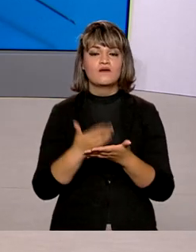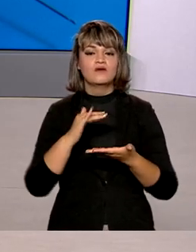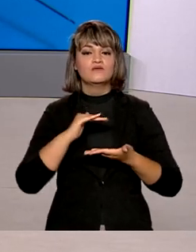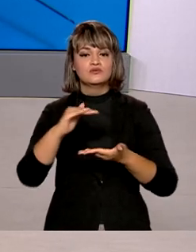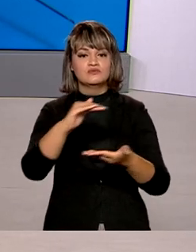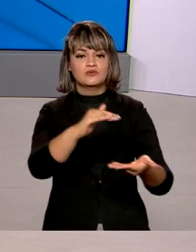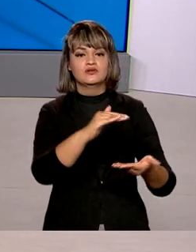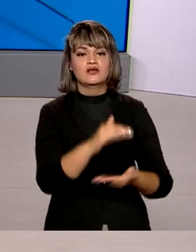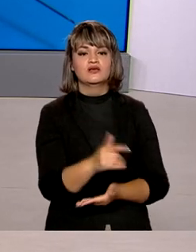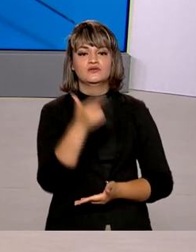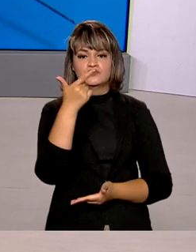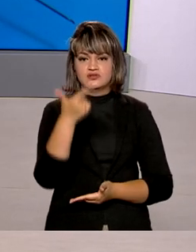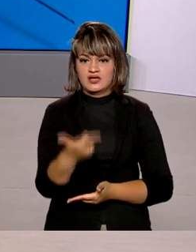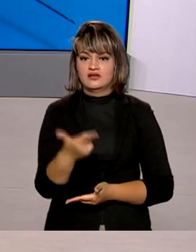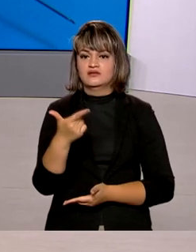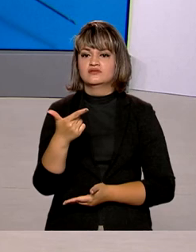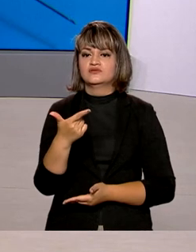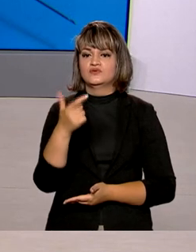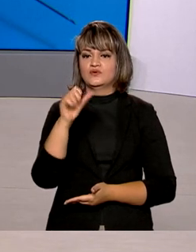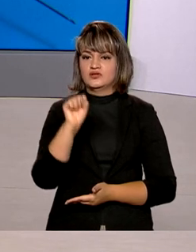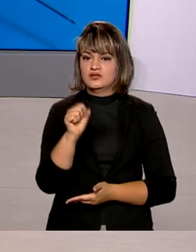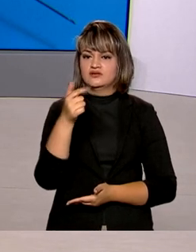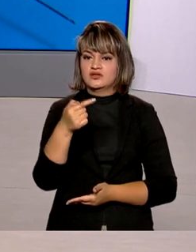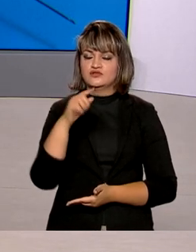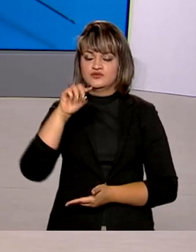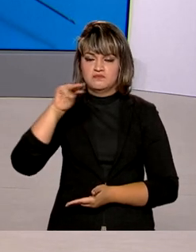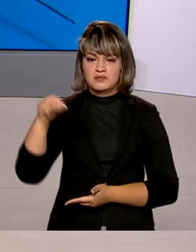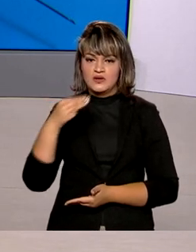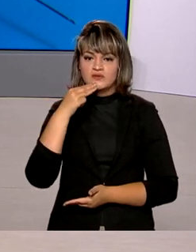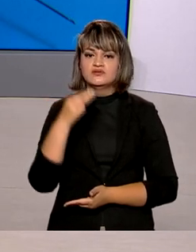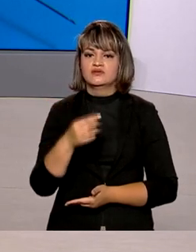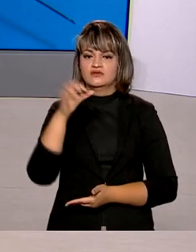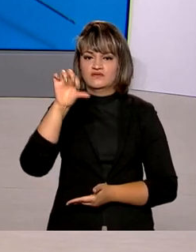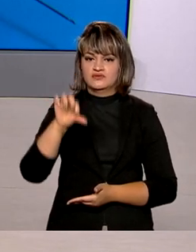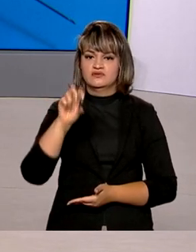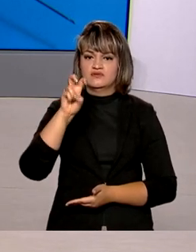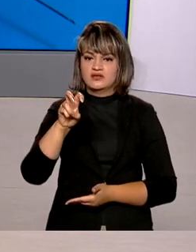agora foram distribuídas 208 287909363r